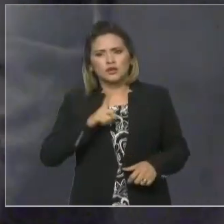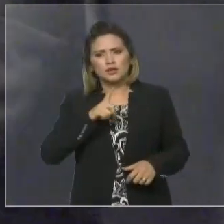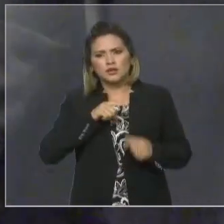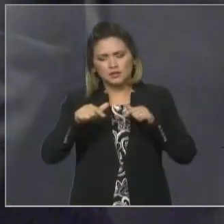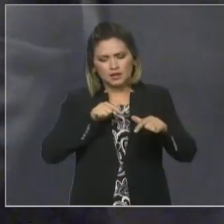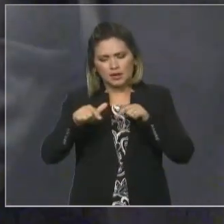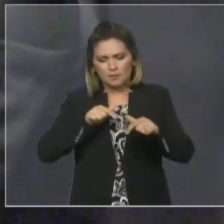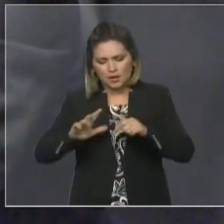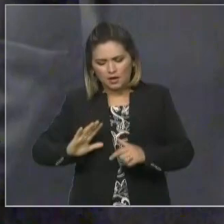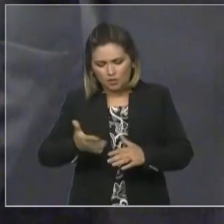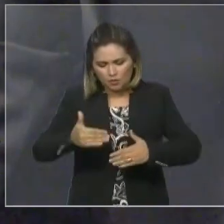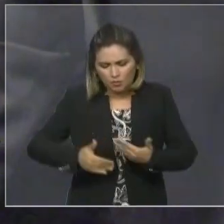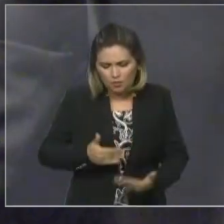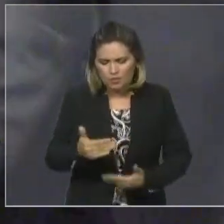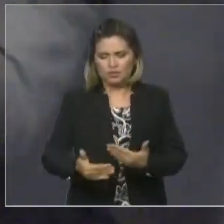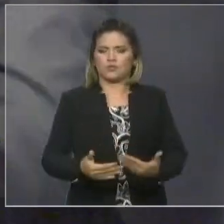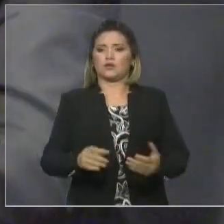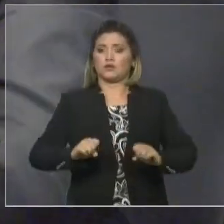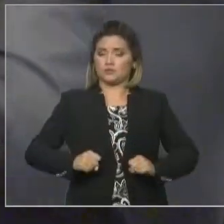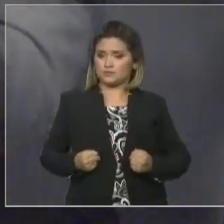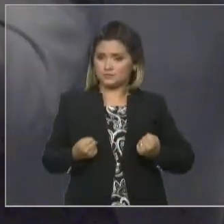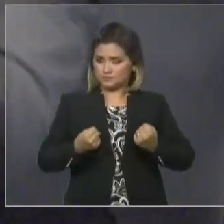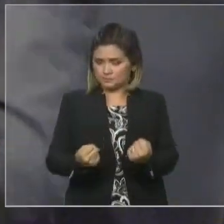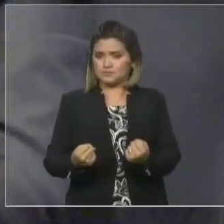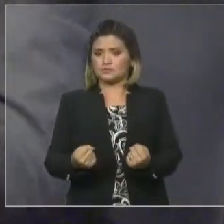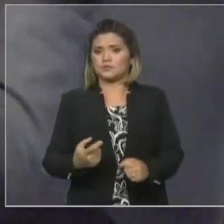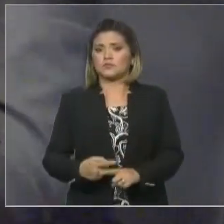só tem sido feito porque o